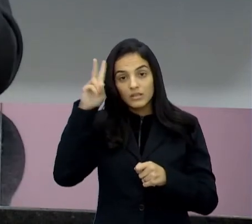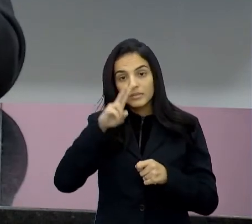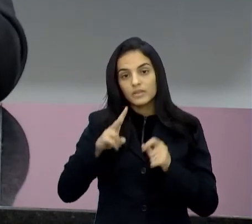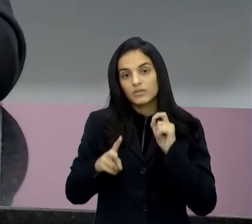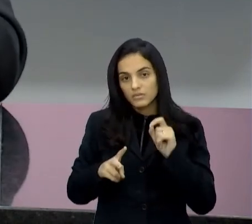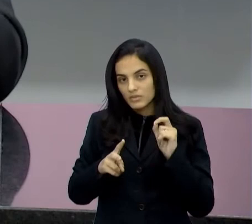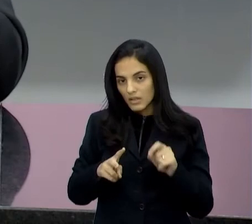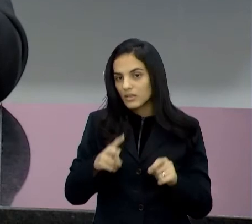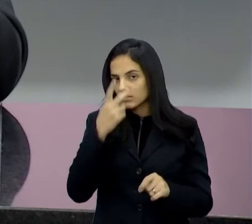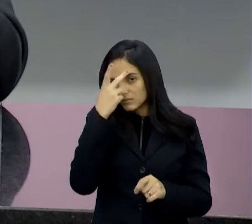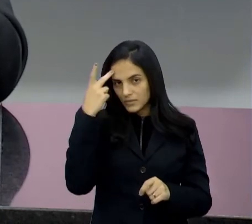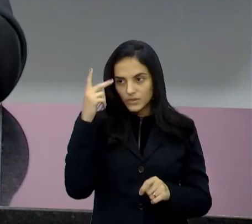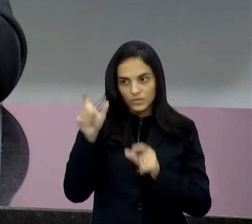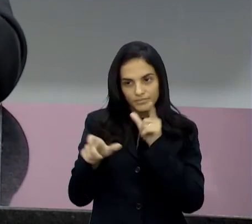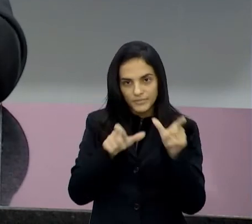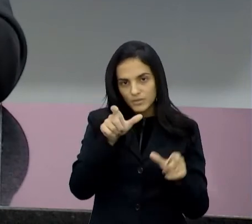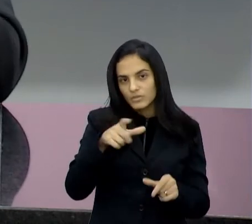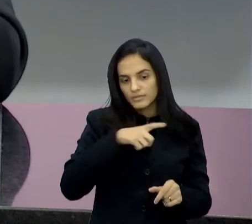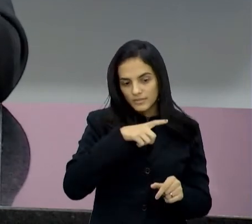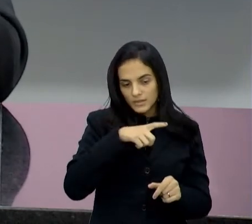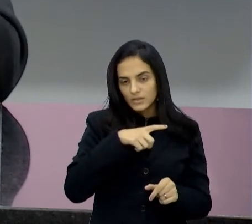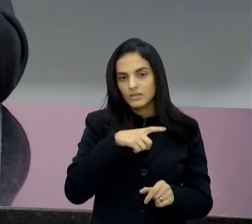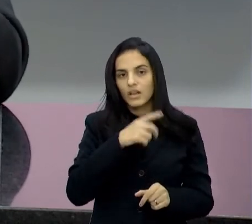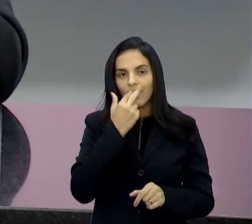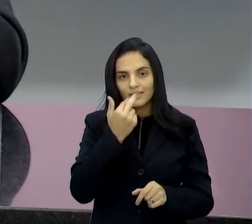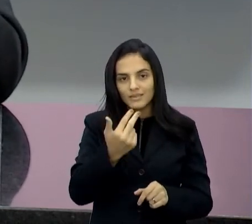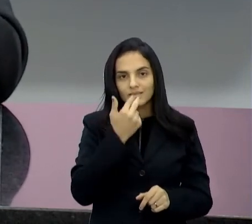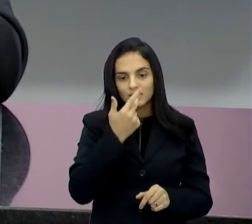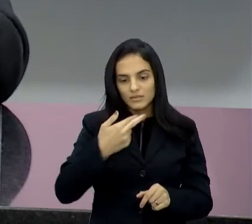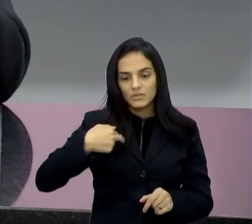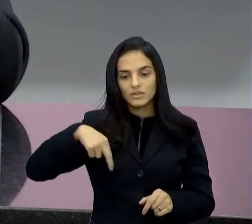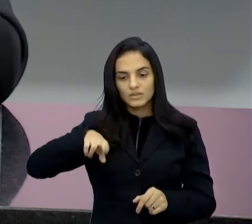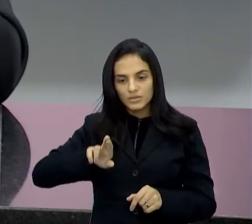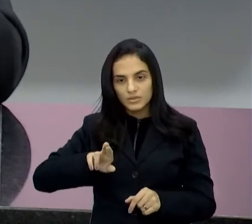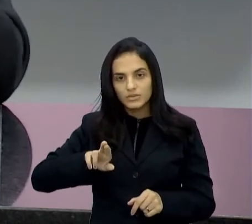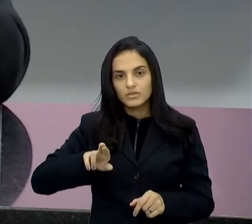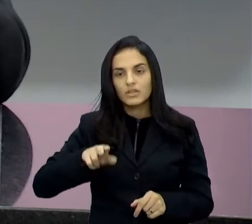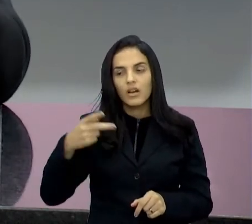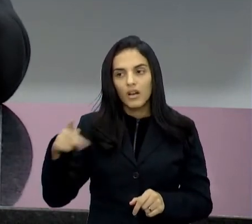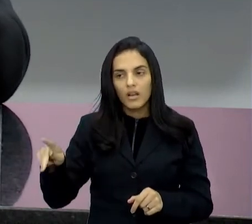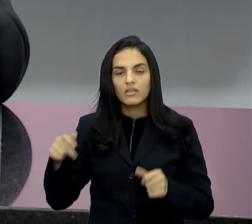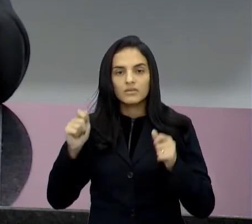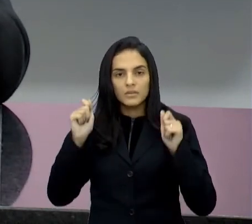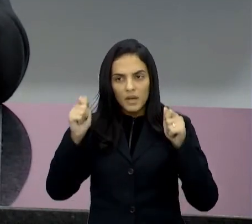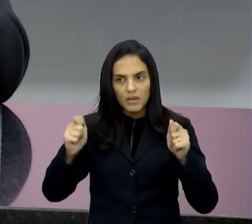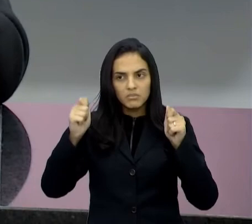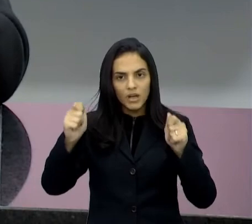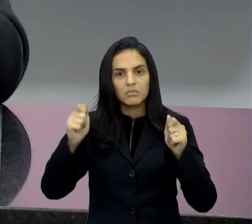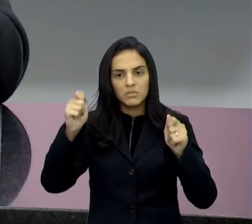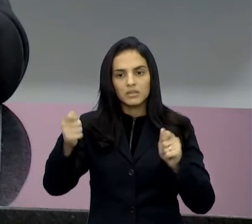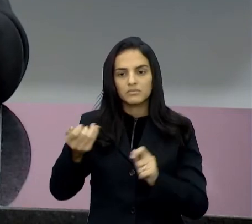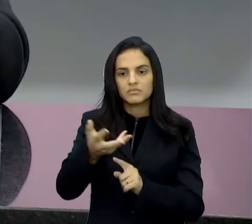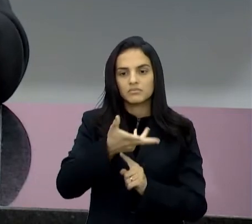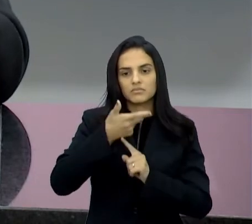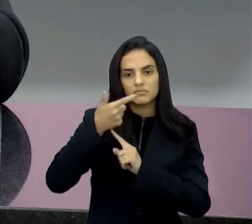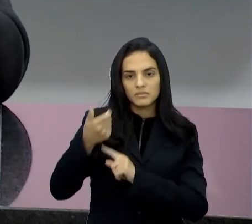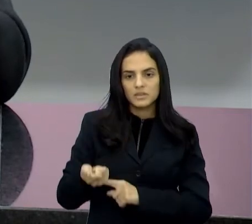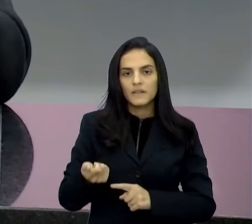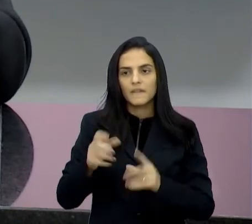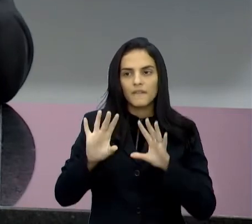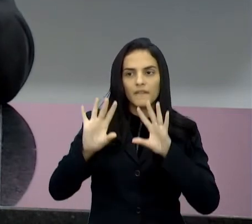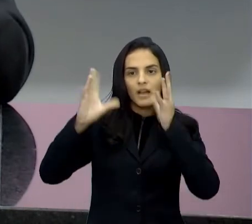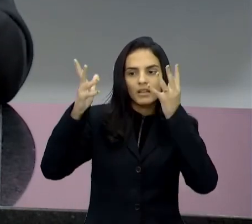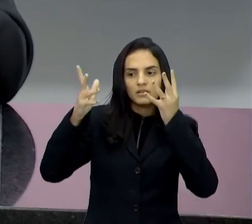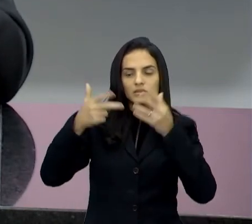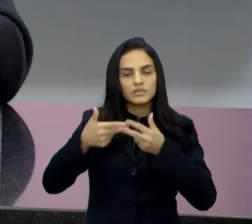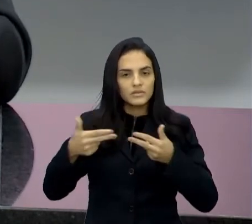as pessoas elas vão ter um idioma, elas vão ter religiões, vão fazer manifestações artísticas, festas. Tudo